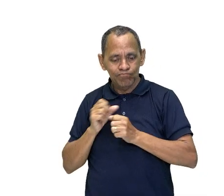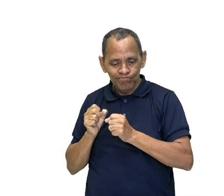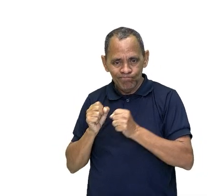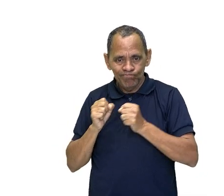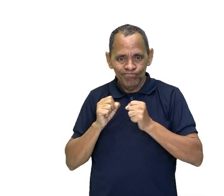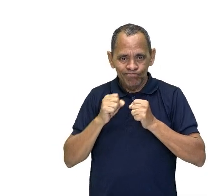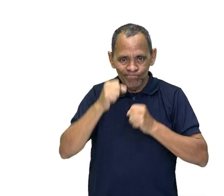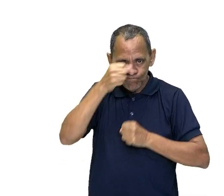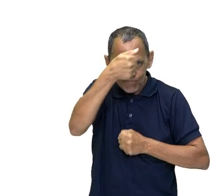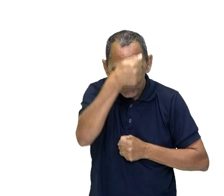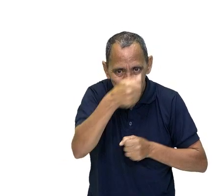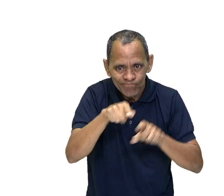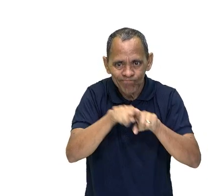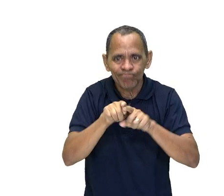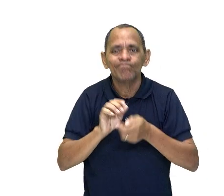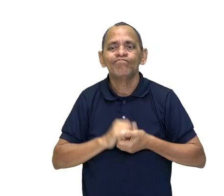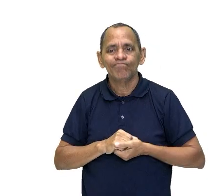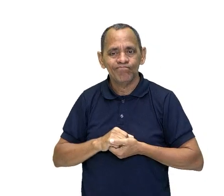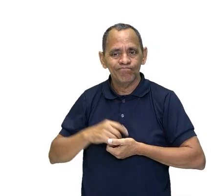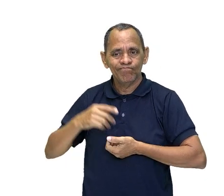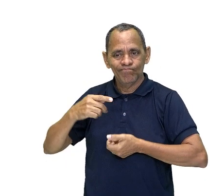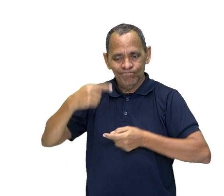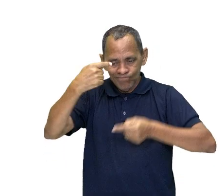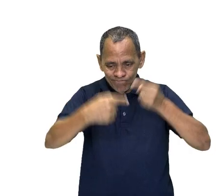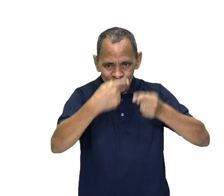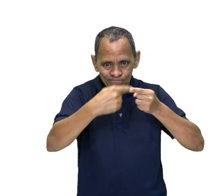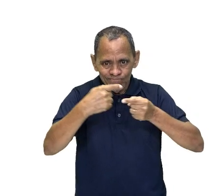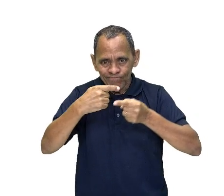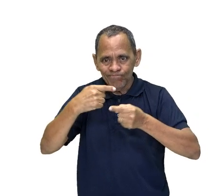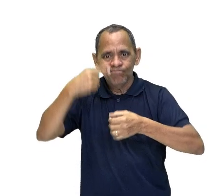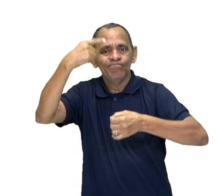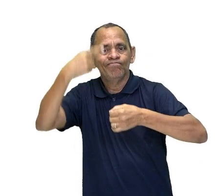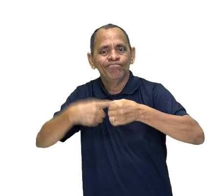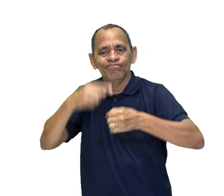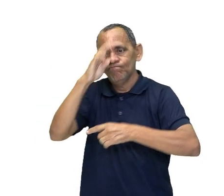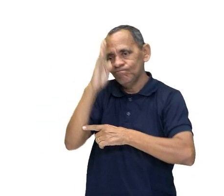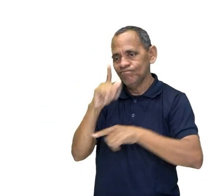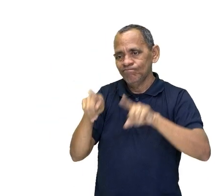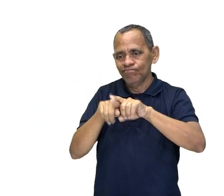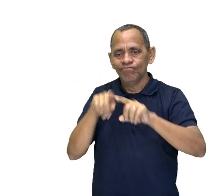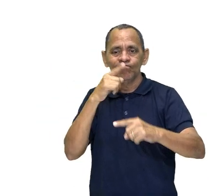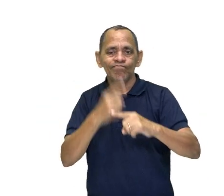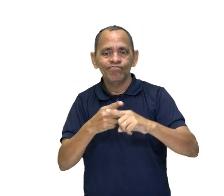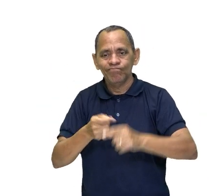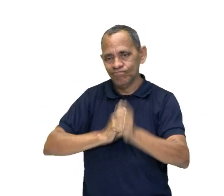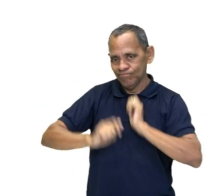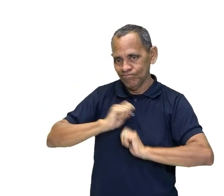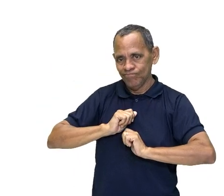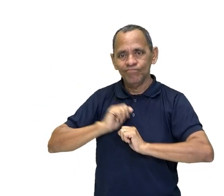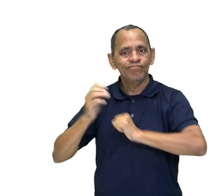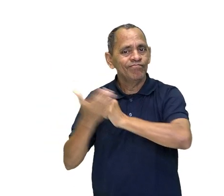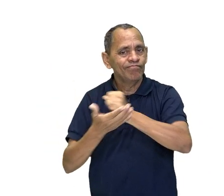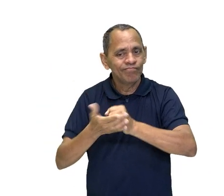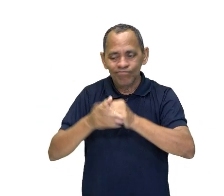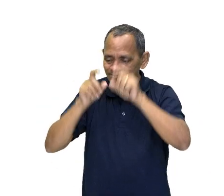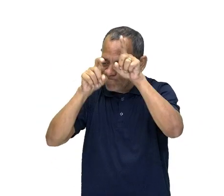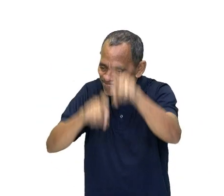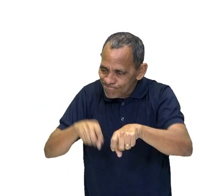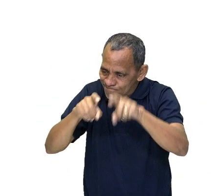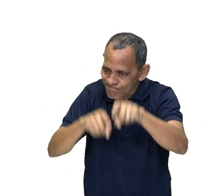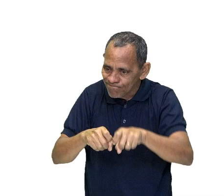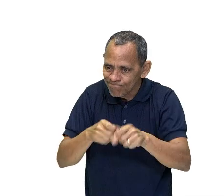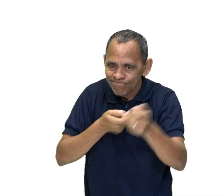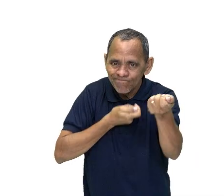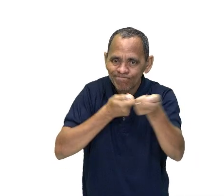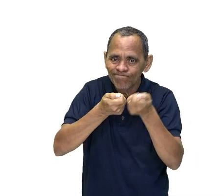do Brasil. Mais uma vez, professor, por quê? Porque a economia brasileira era basicamente agrária,